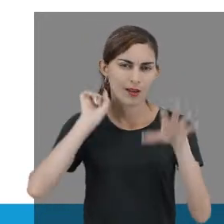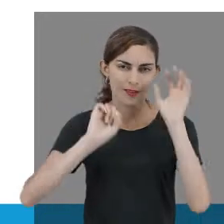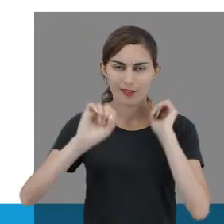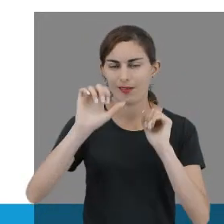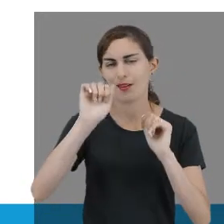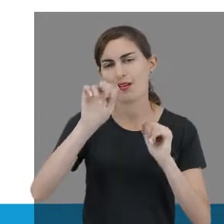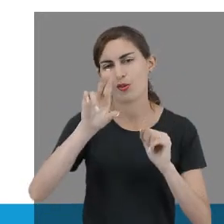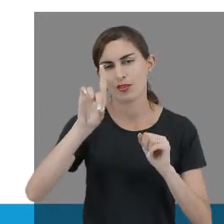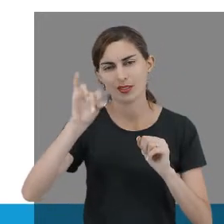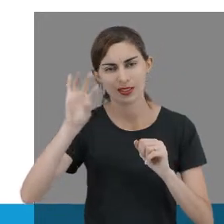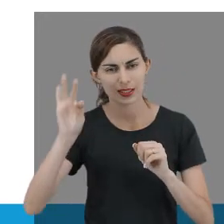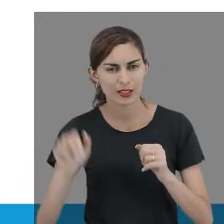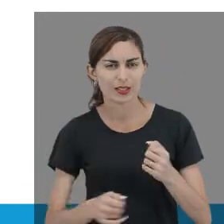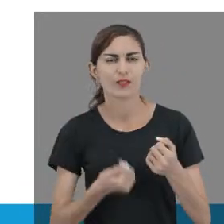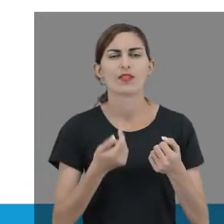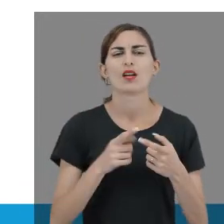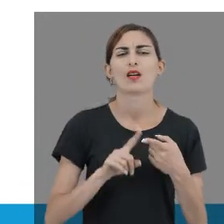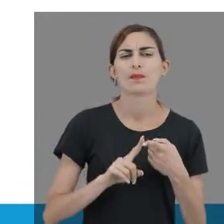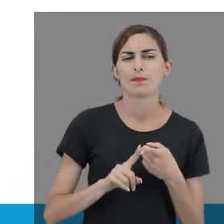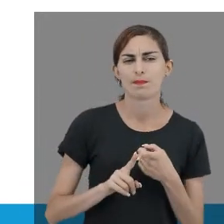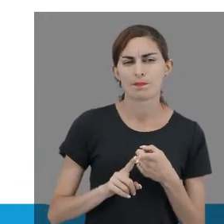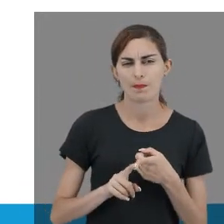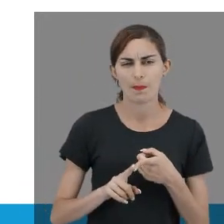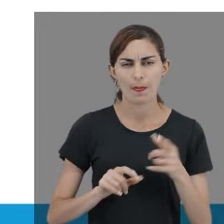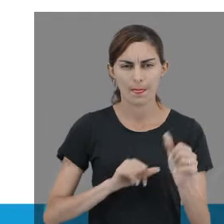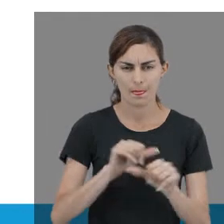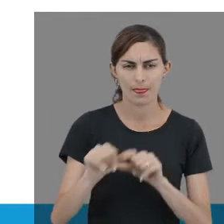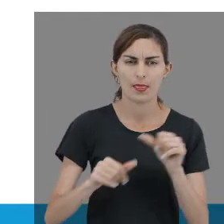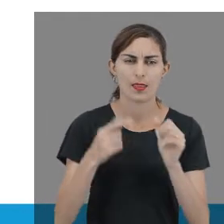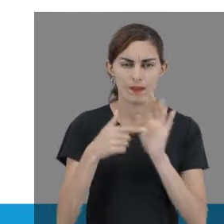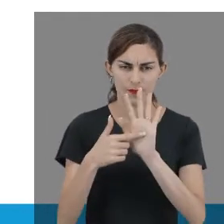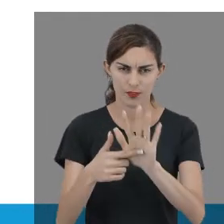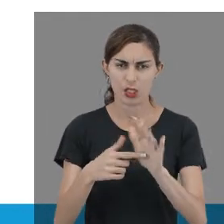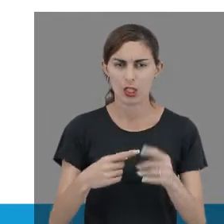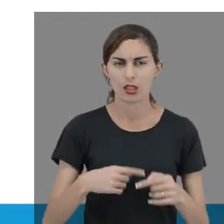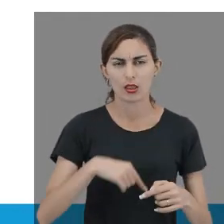ou auditivas no último slide e no anexo A